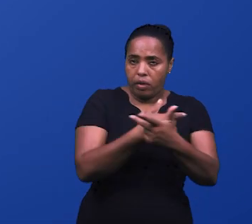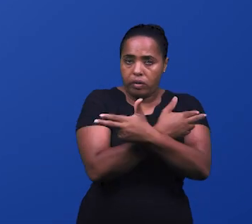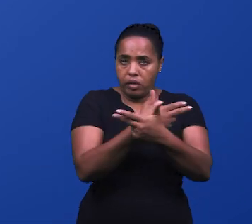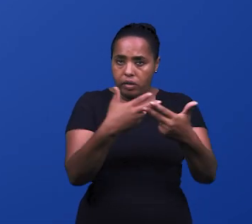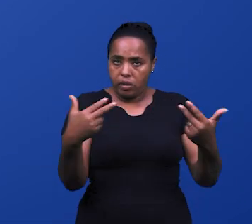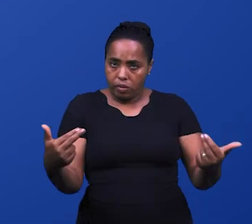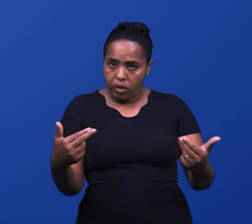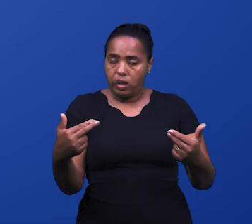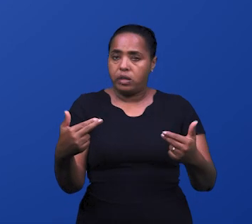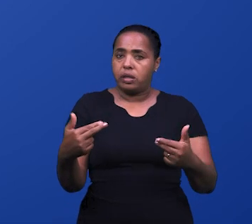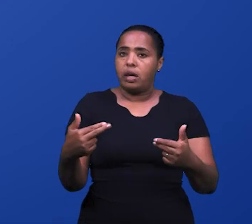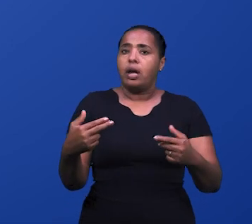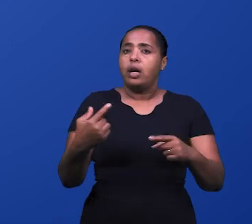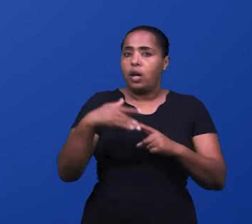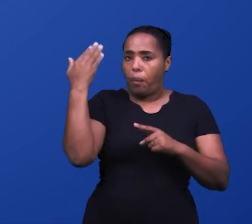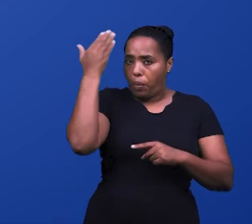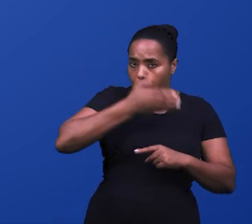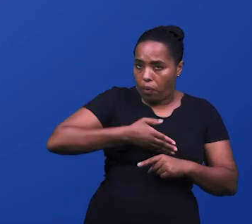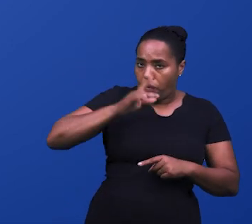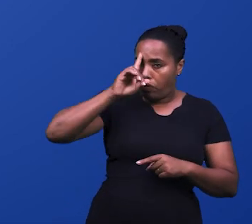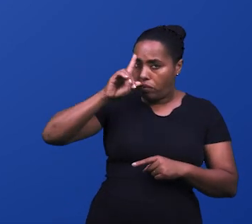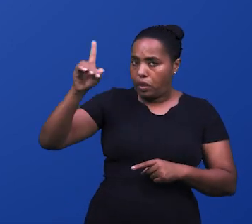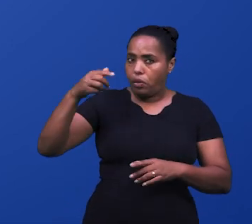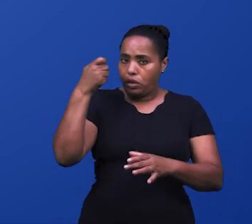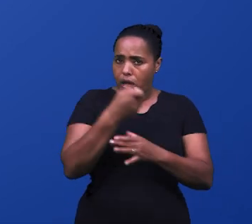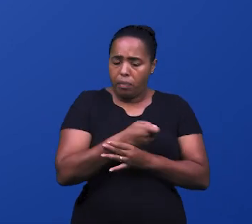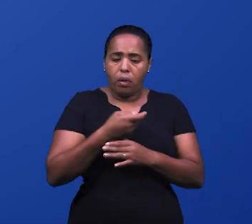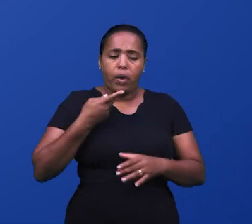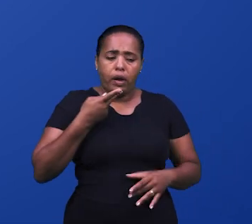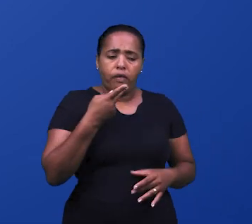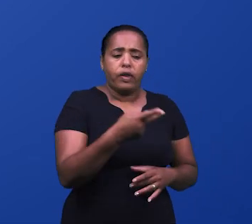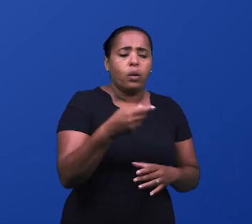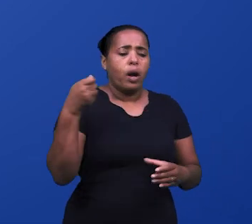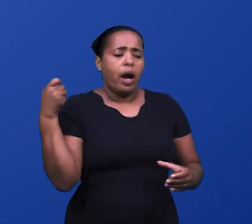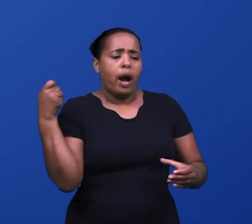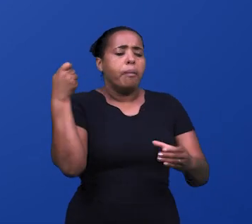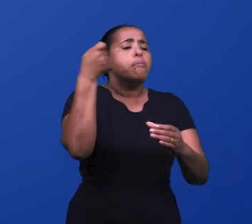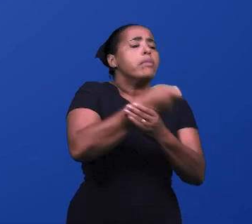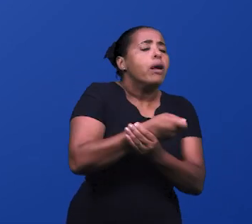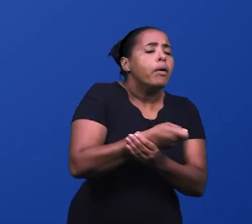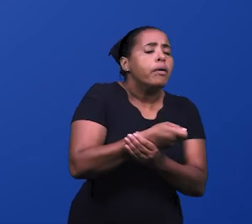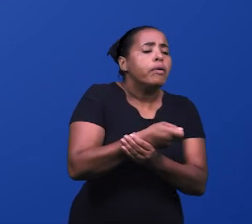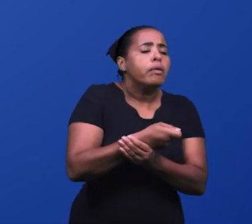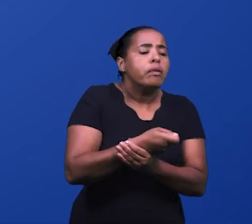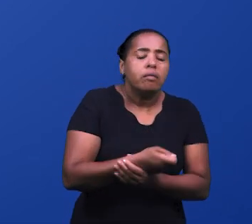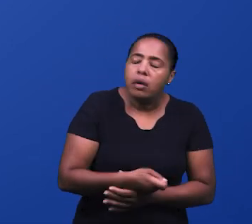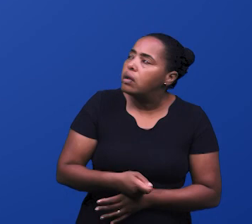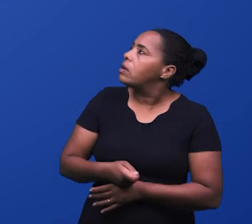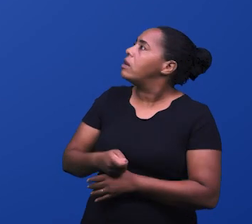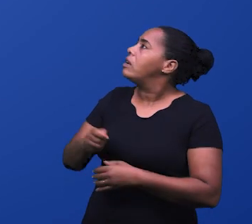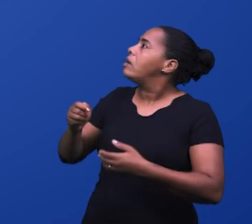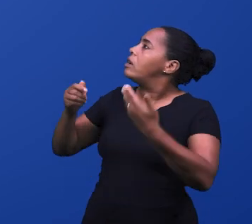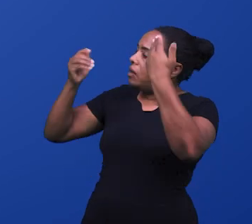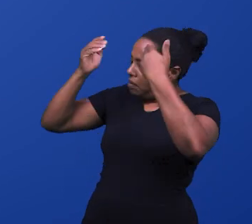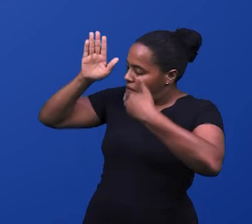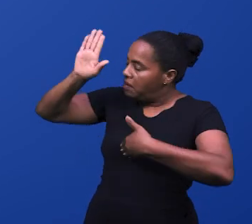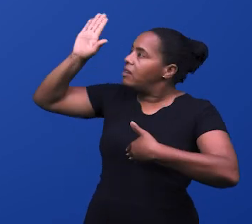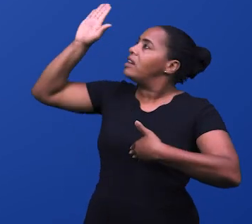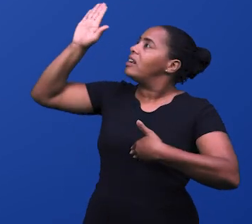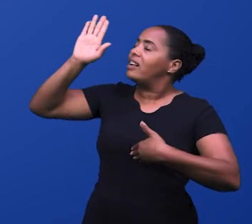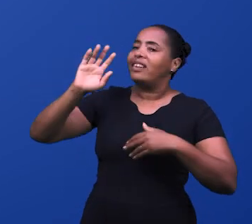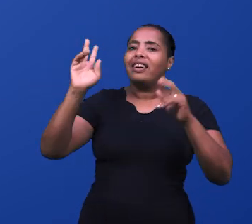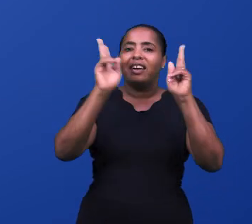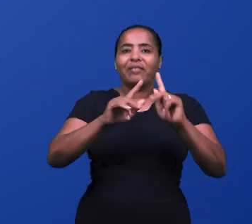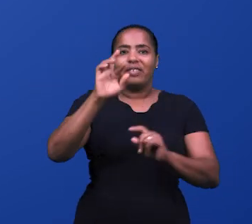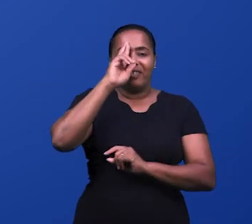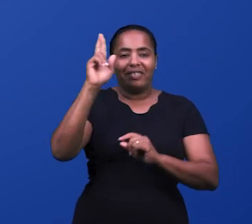coisas, que tentou Deus a Abraão, e disse-lhe, Abraão, e ele disse, eis-me aqui. A paz do